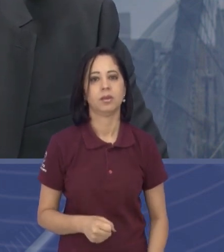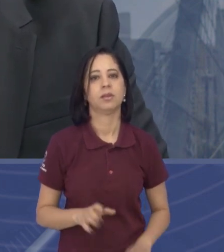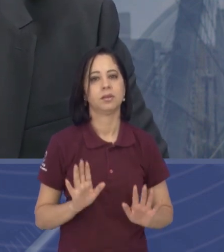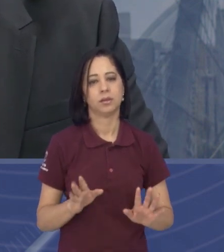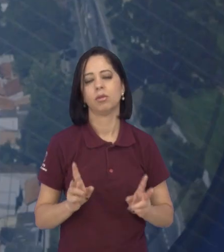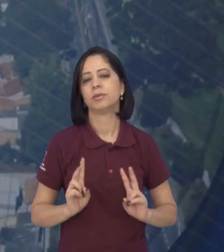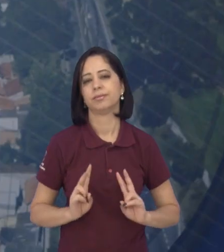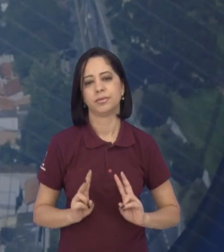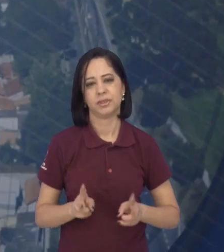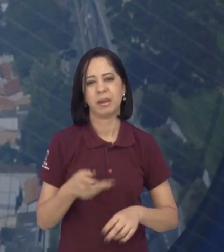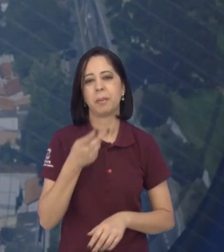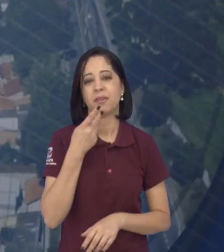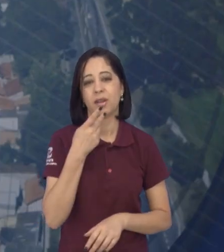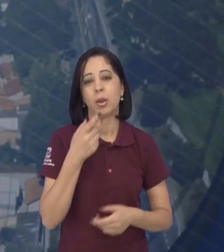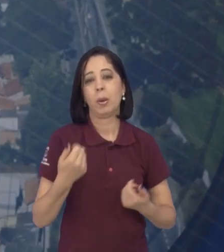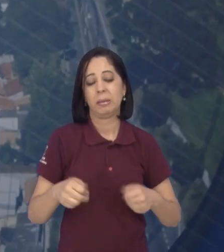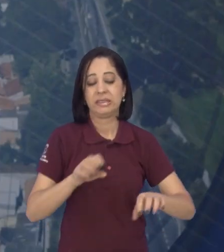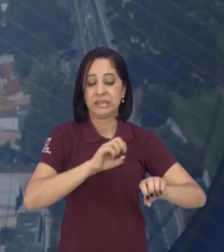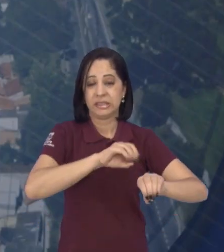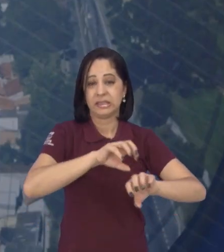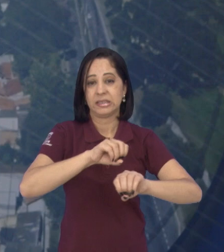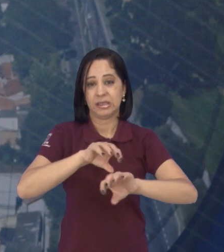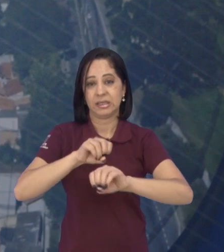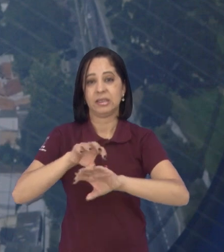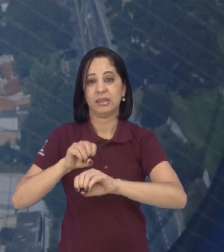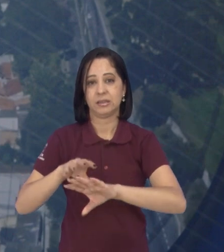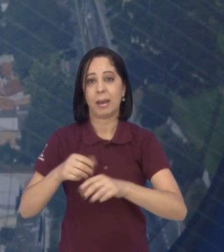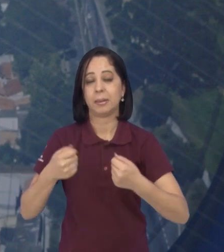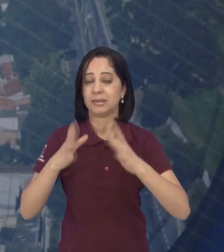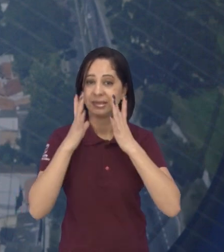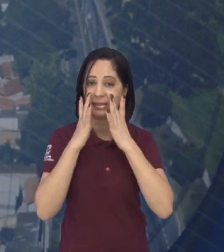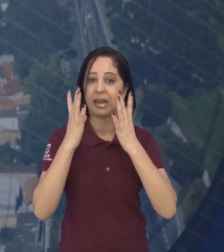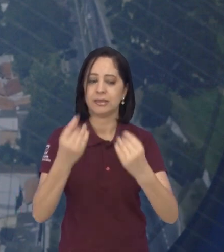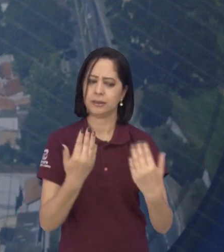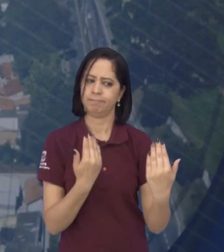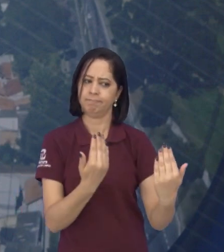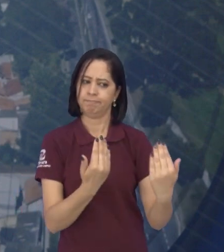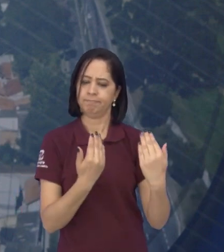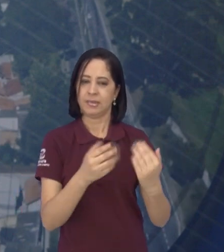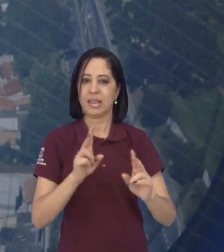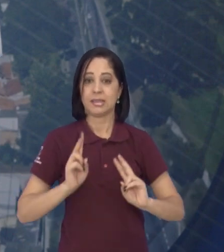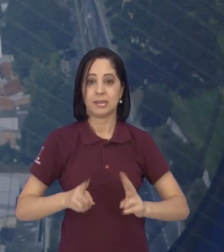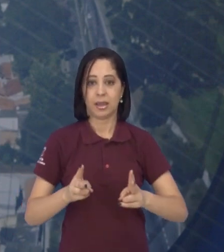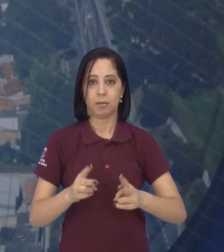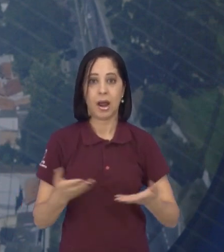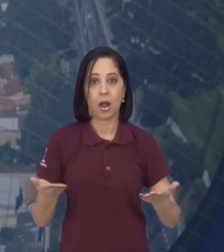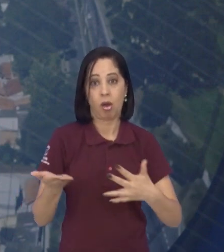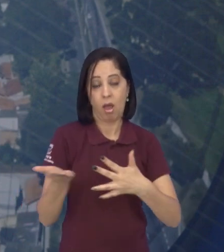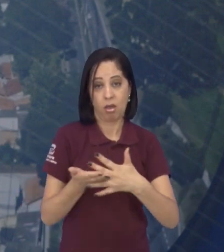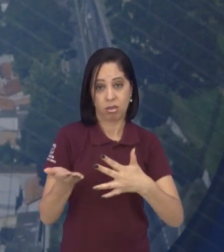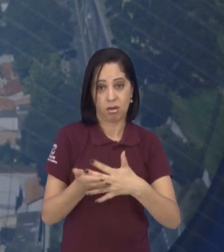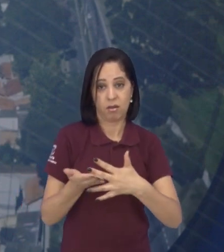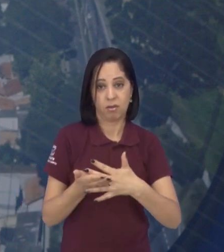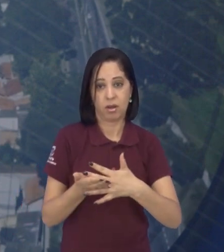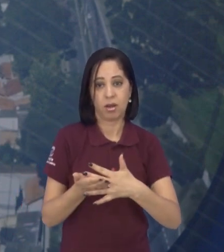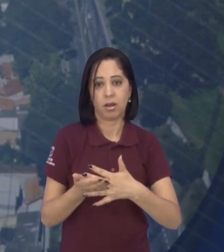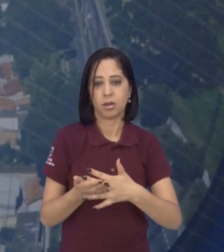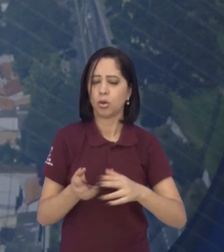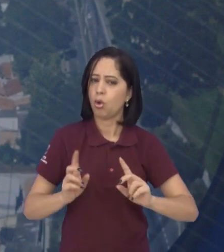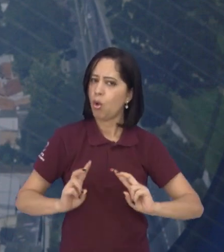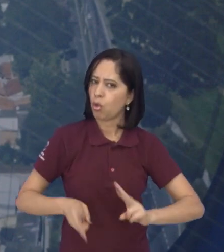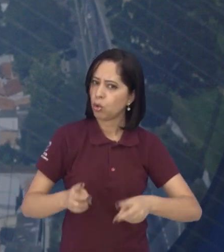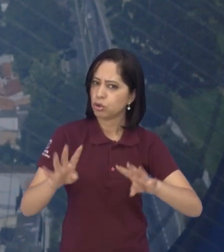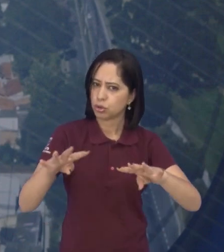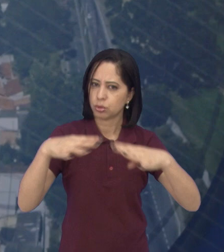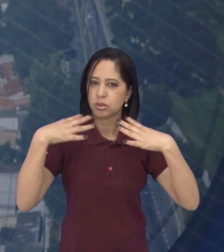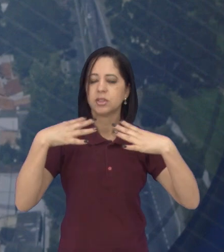falou um pouquinho dessa educação também, né? Então, ficar bem atento mesmo, desconfiar sempre. A gente vai para um rápido break, mas fiquem com a gente,